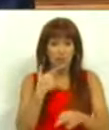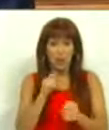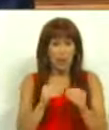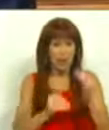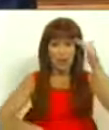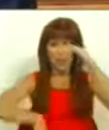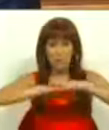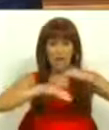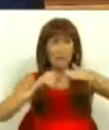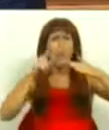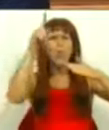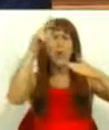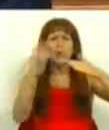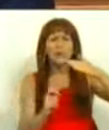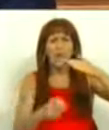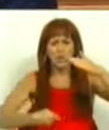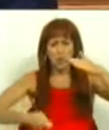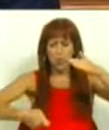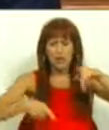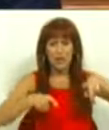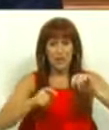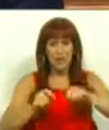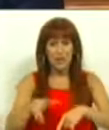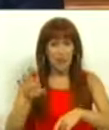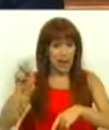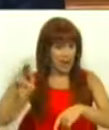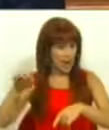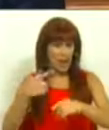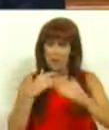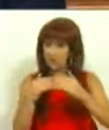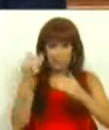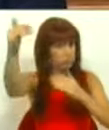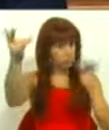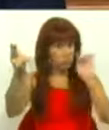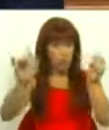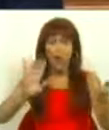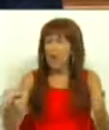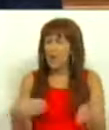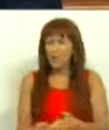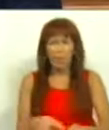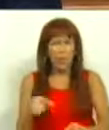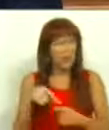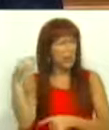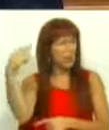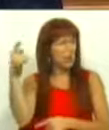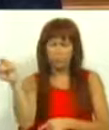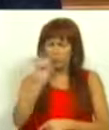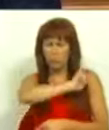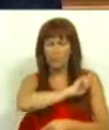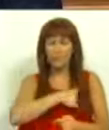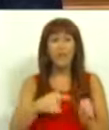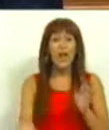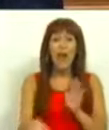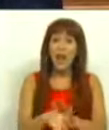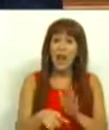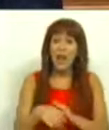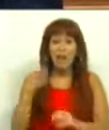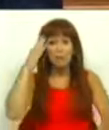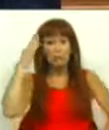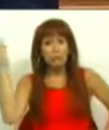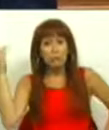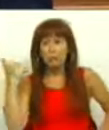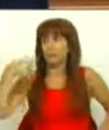possam ultrapassar um terço dos custos das mesmas para o SNS é uma proposta não muito original. É que a lei